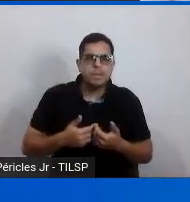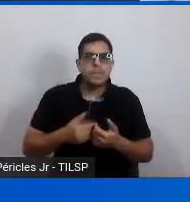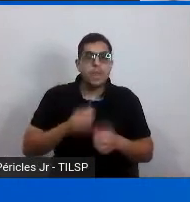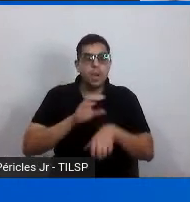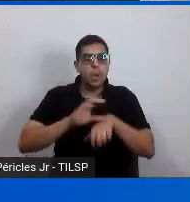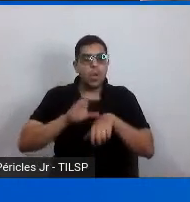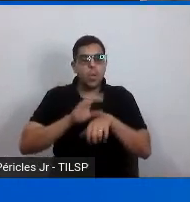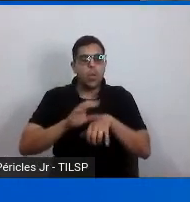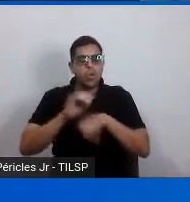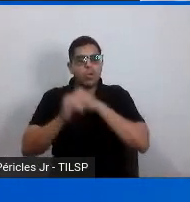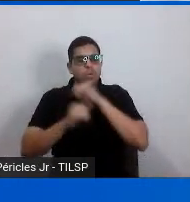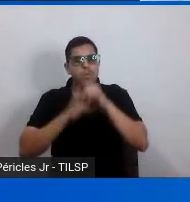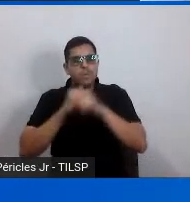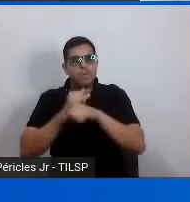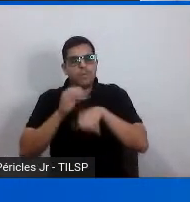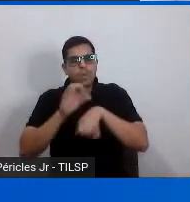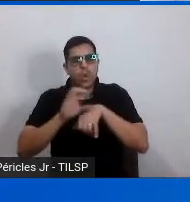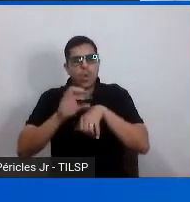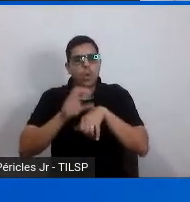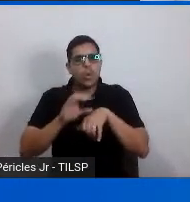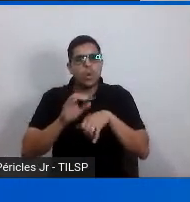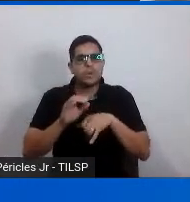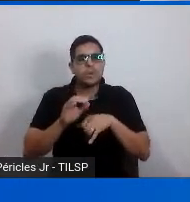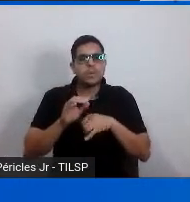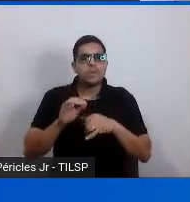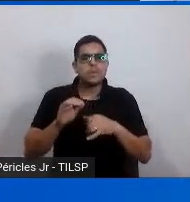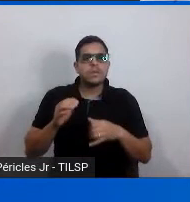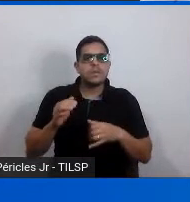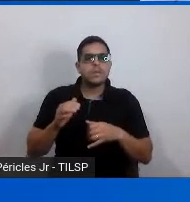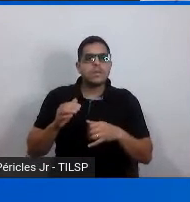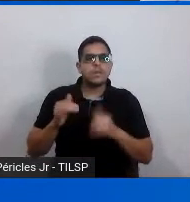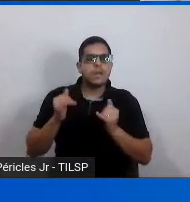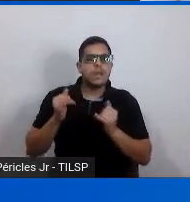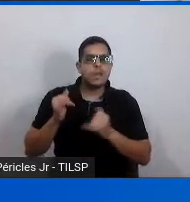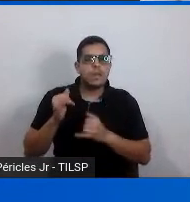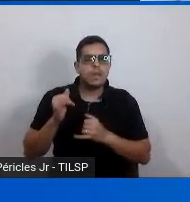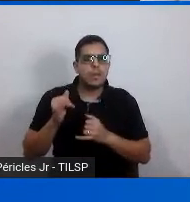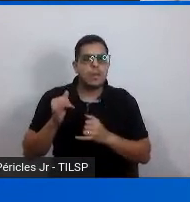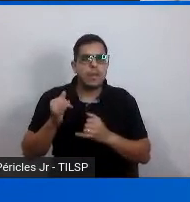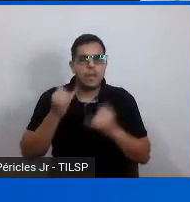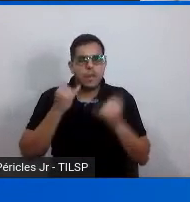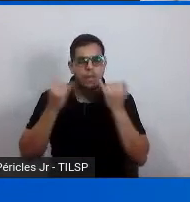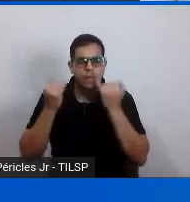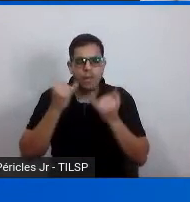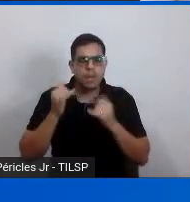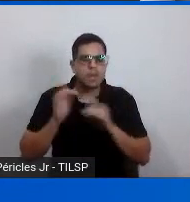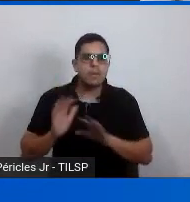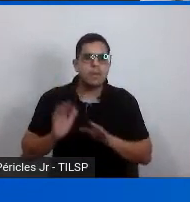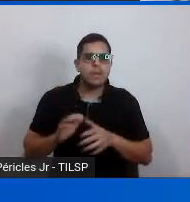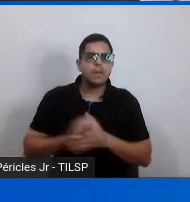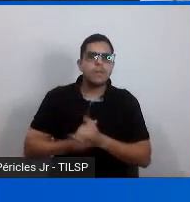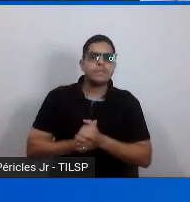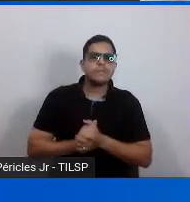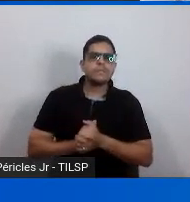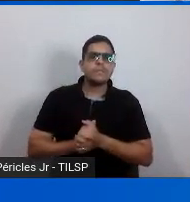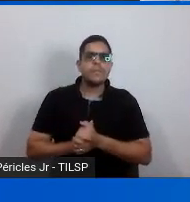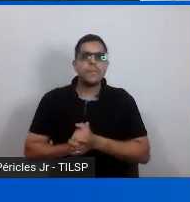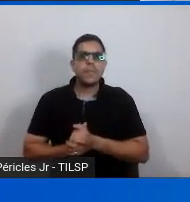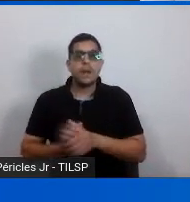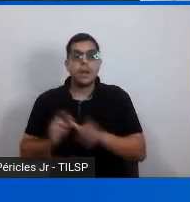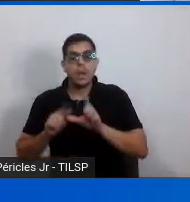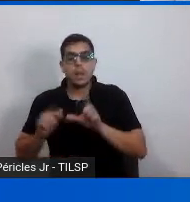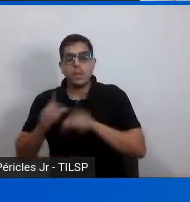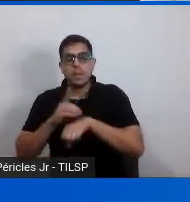demandas específicas porque como eu disse é possível se pensar no letramento digital único ou não letramento digital